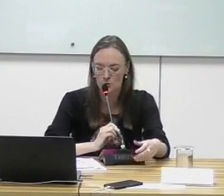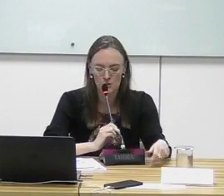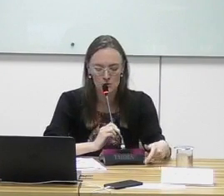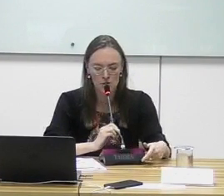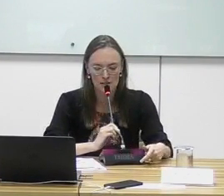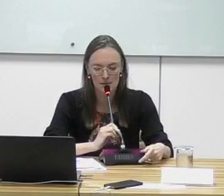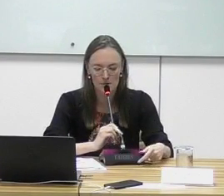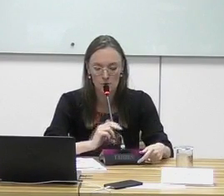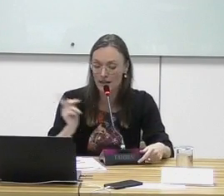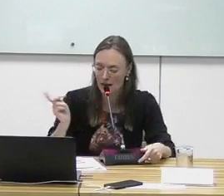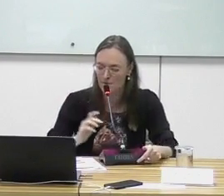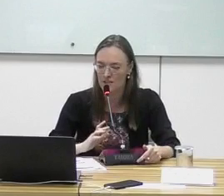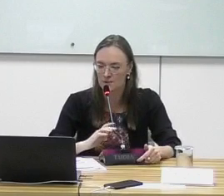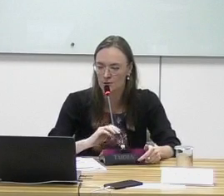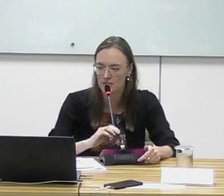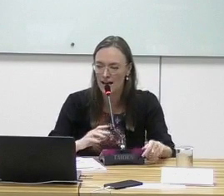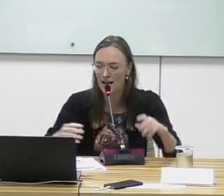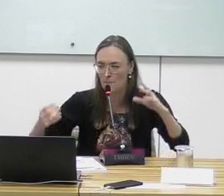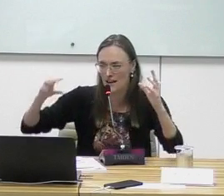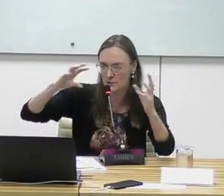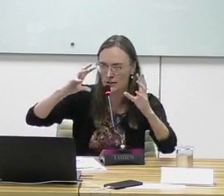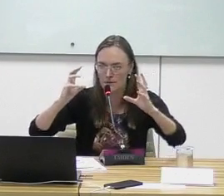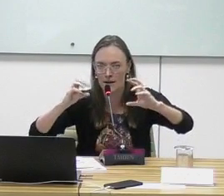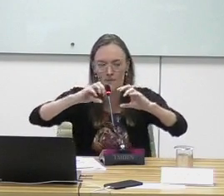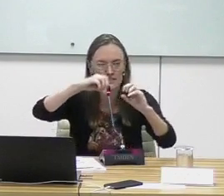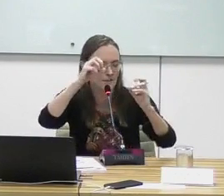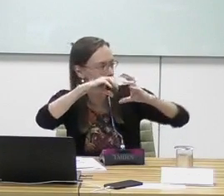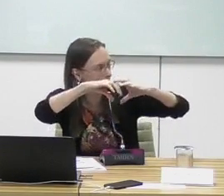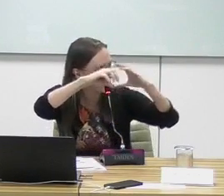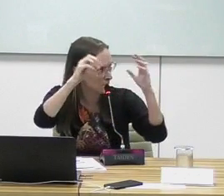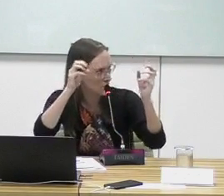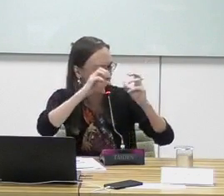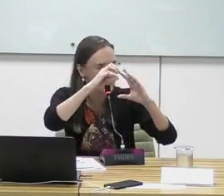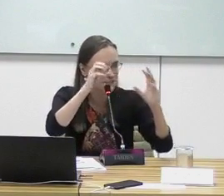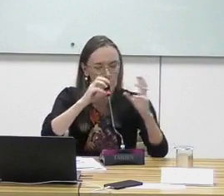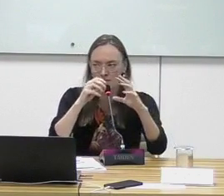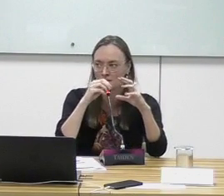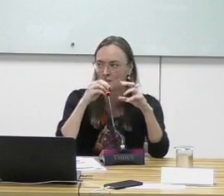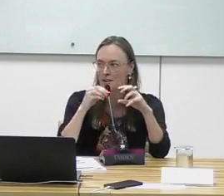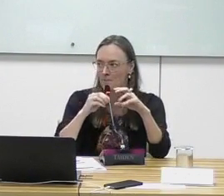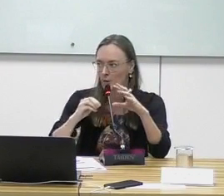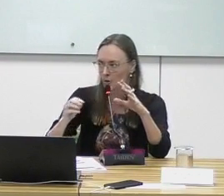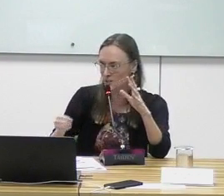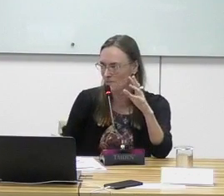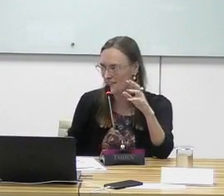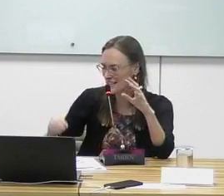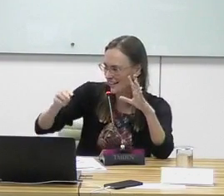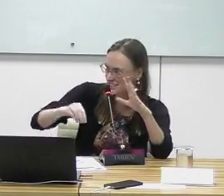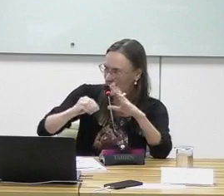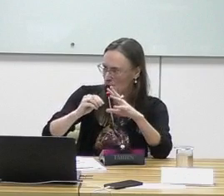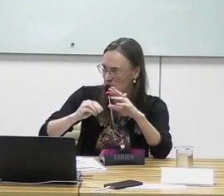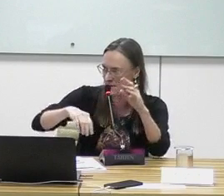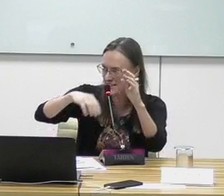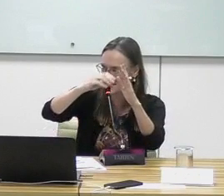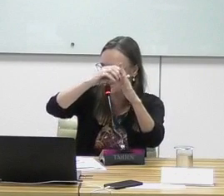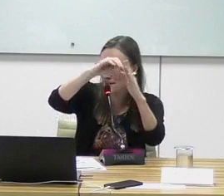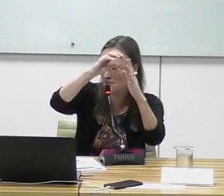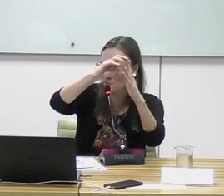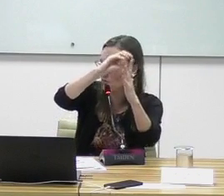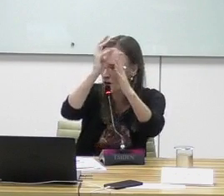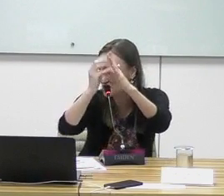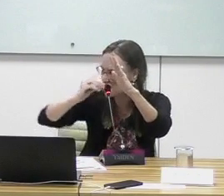a discutir os dois temas, o Guilherme uma vez falou assim, é a peça do quebra-cabeça que falta para a sociedade da informação. Hoje, talvez, a lei de dados pessoais